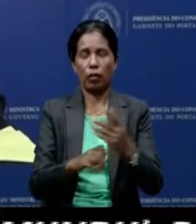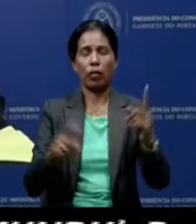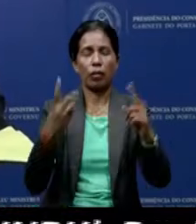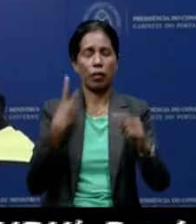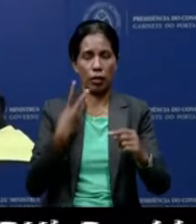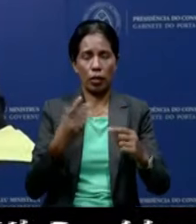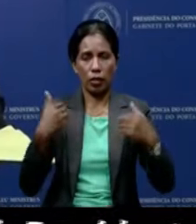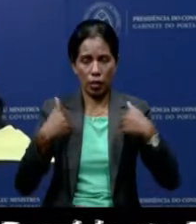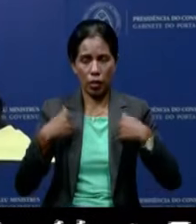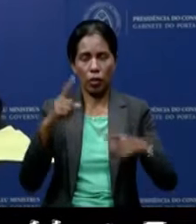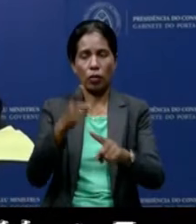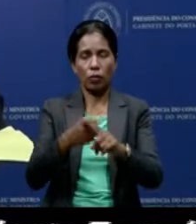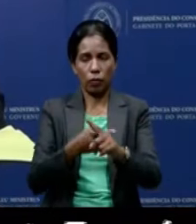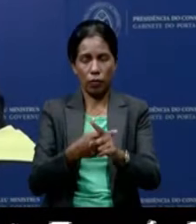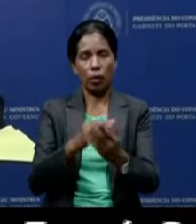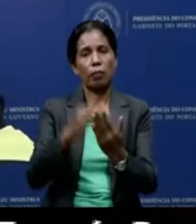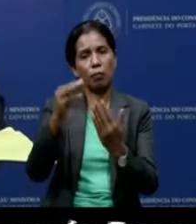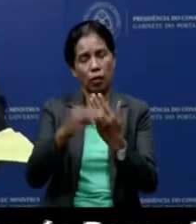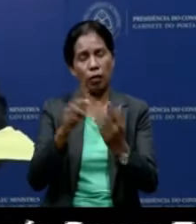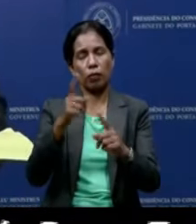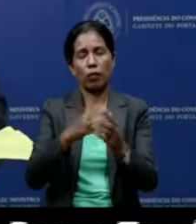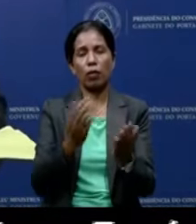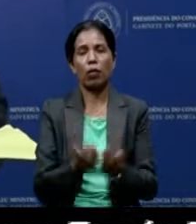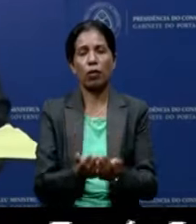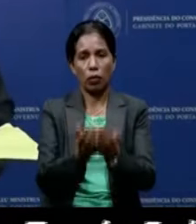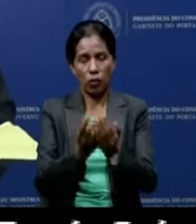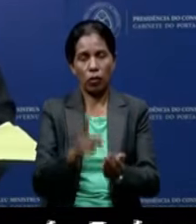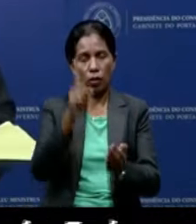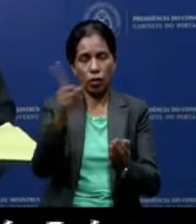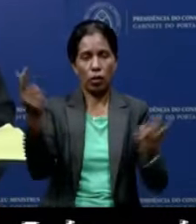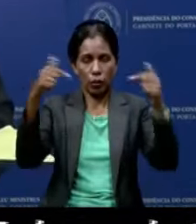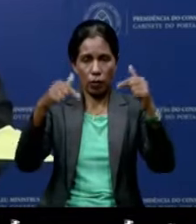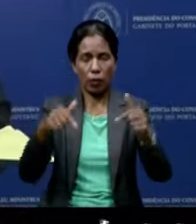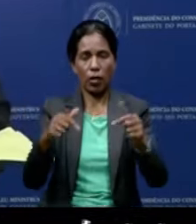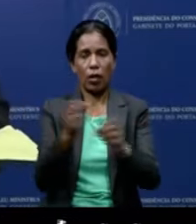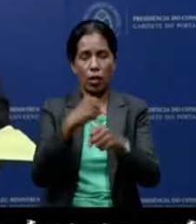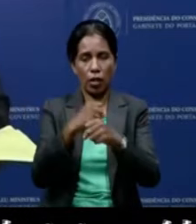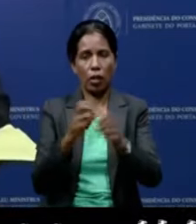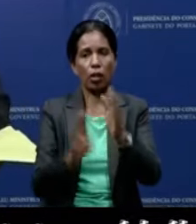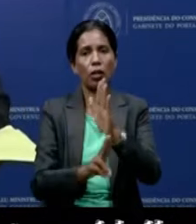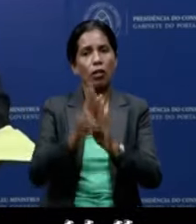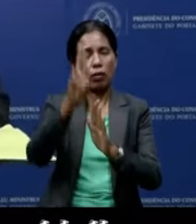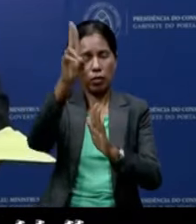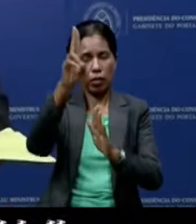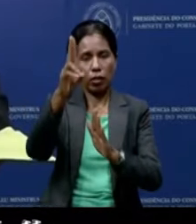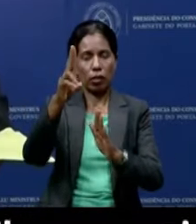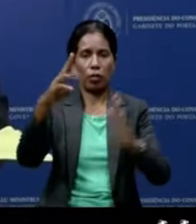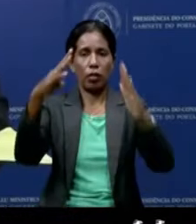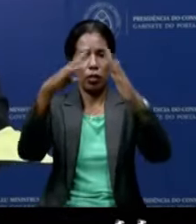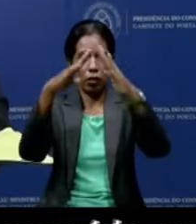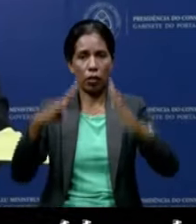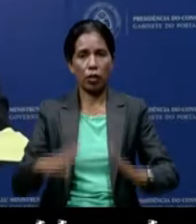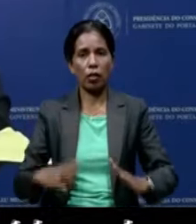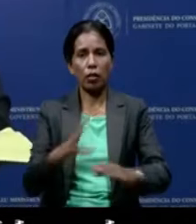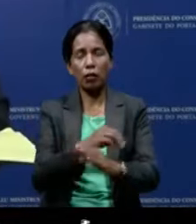ia meado ou até fim, roi da prato instala cabo submarino nenyang maiona, per lori instala